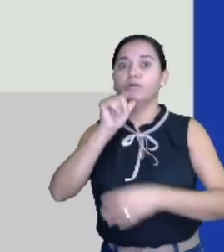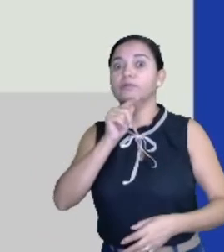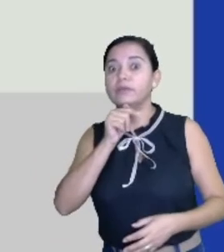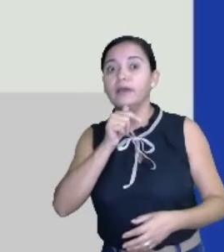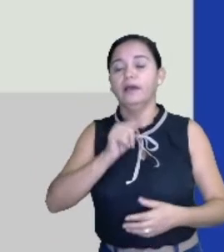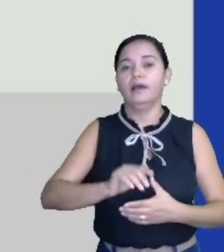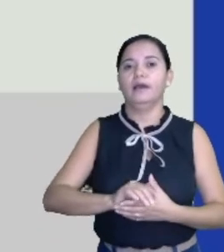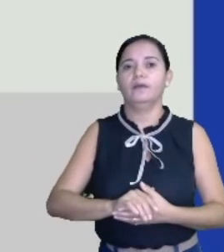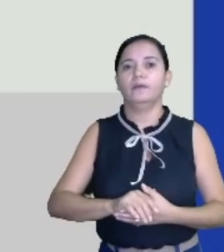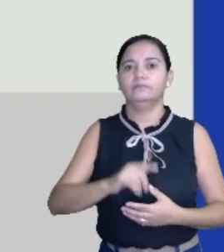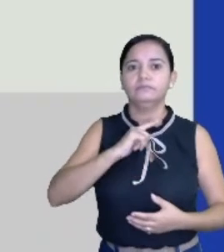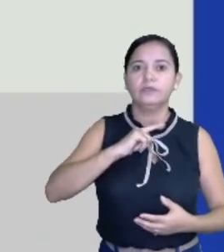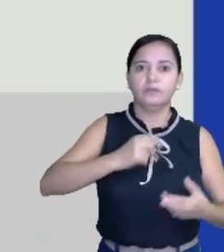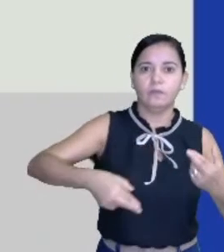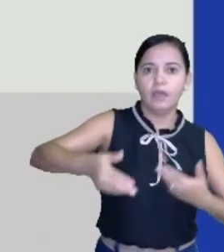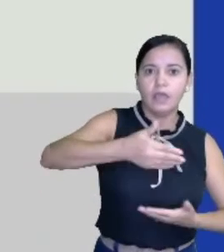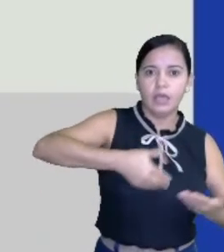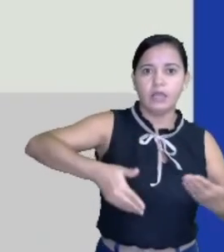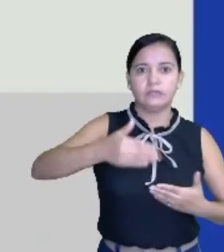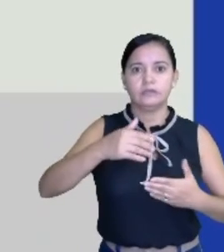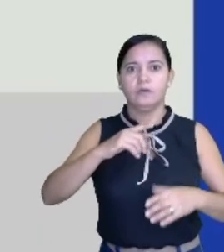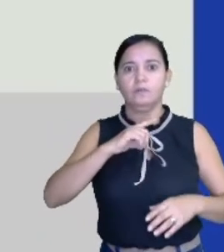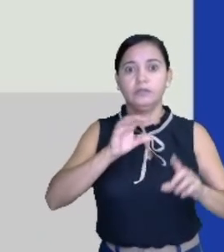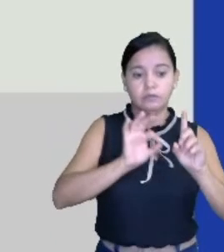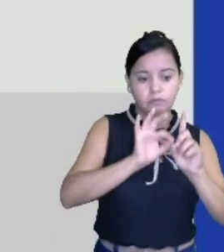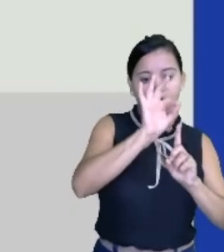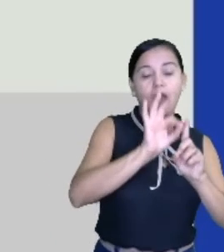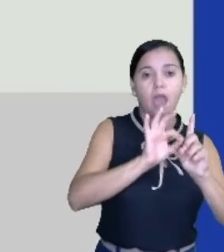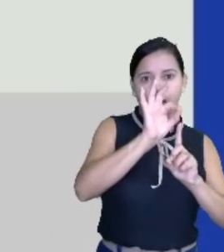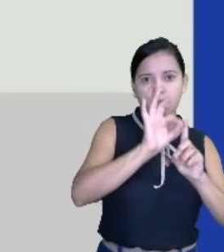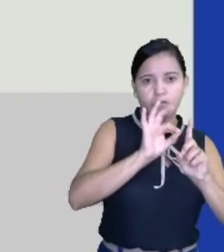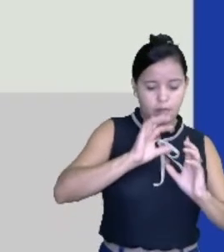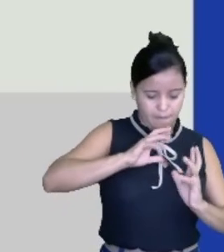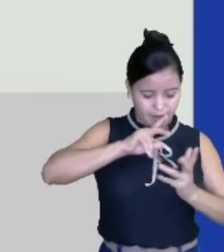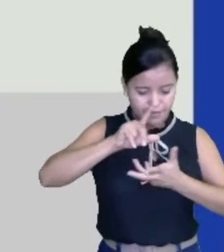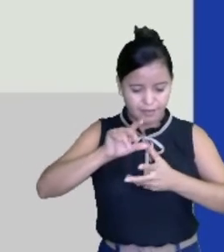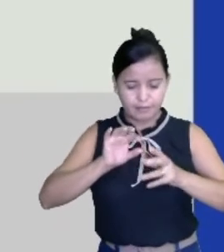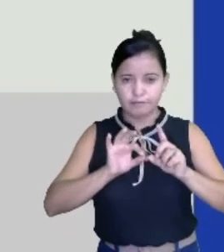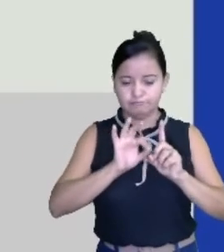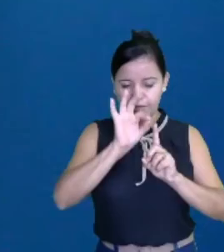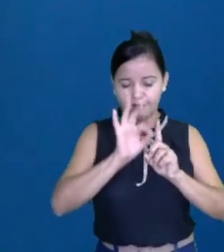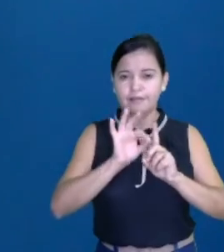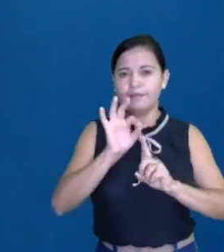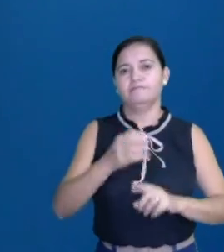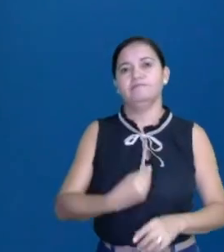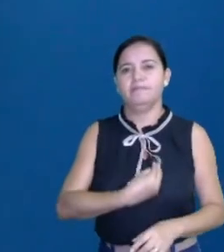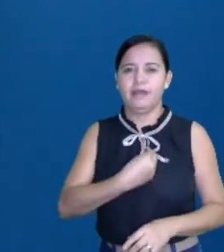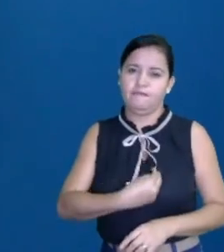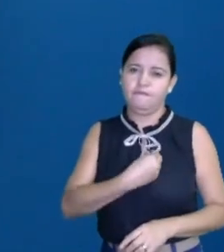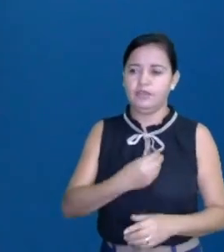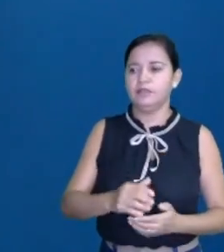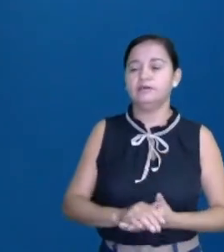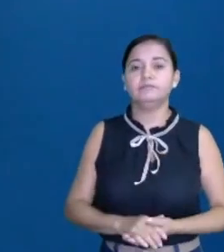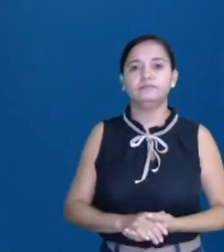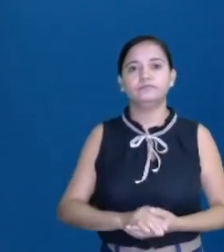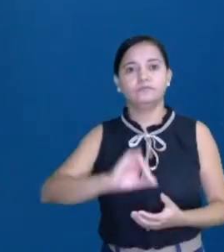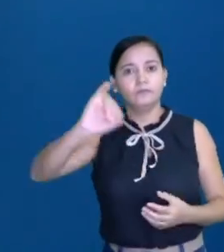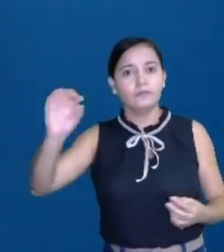uma relação também para manter o quê? Um equilíbrio térmico do nosso planeta ideal para a vida. Produção, por favor, nosso próximo